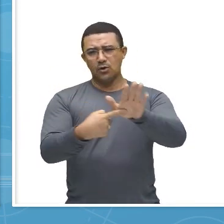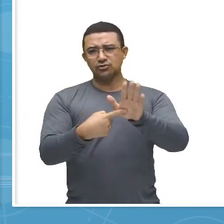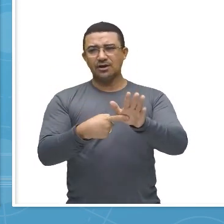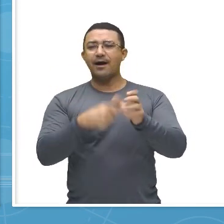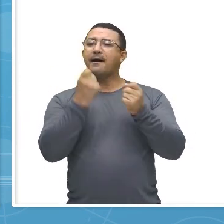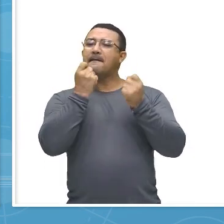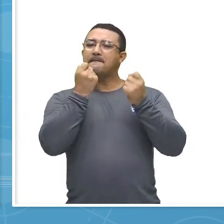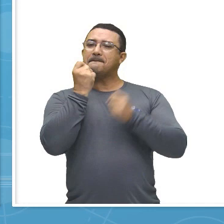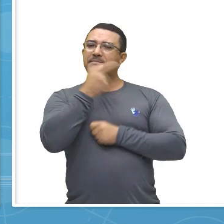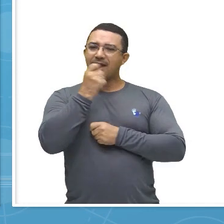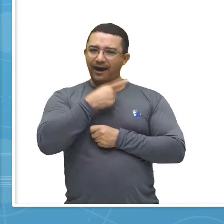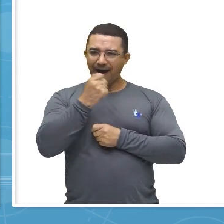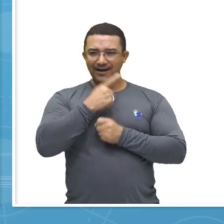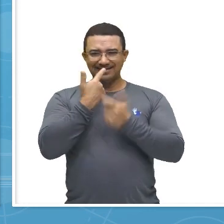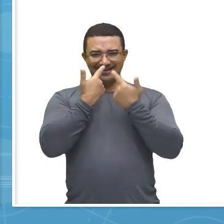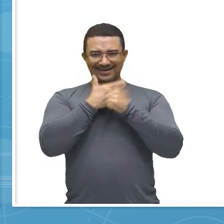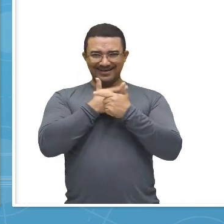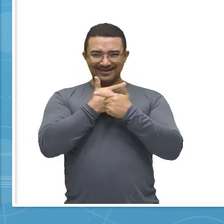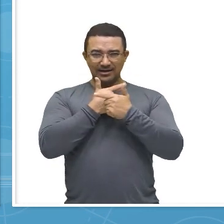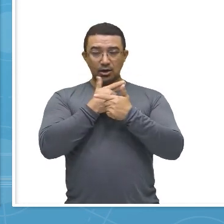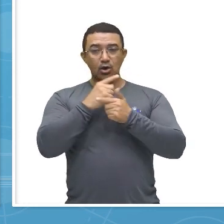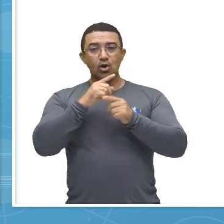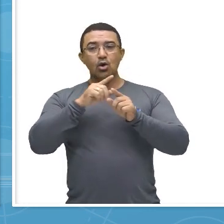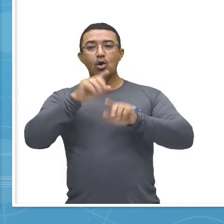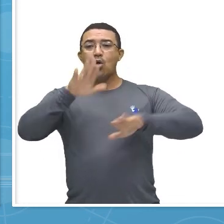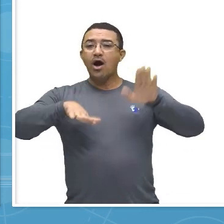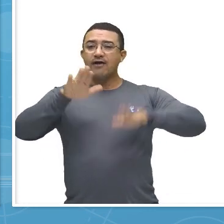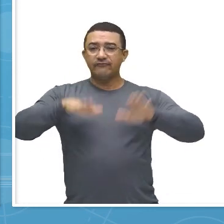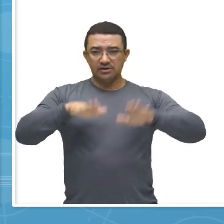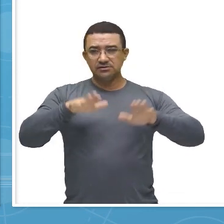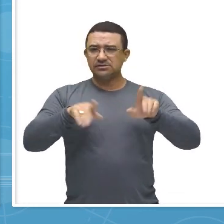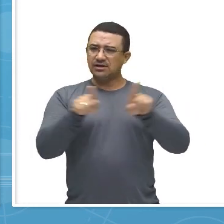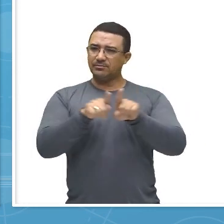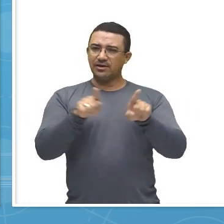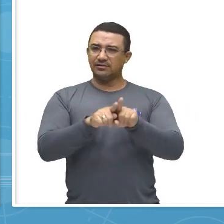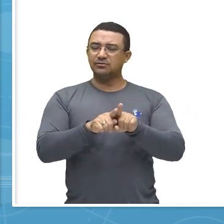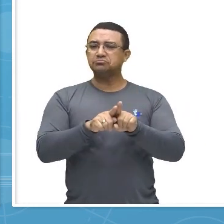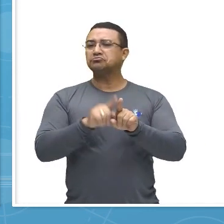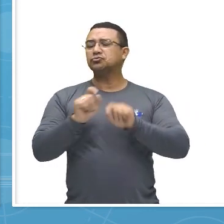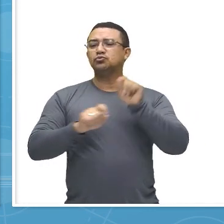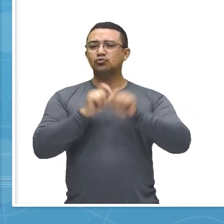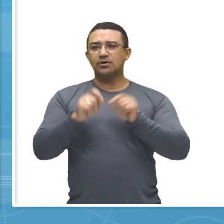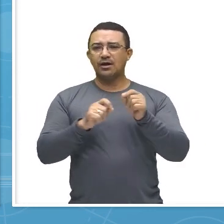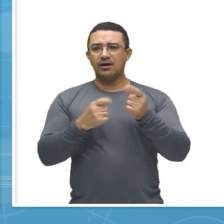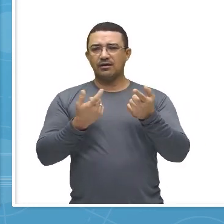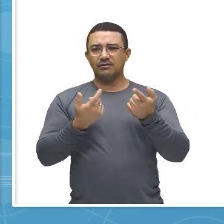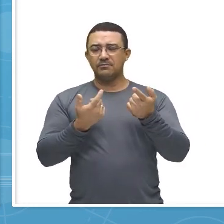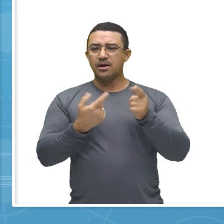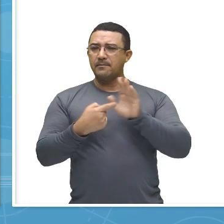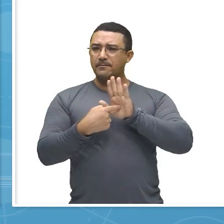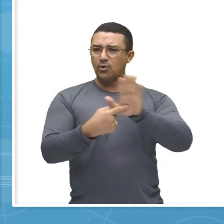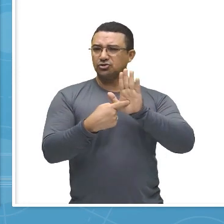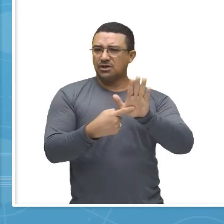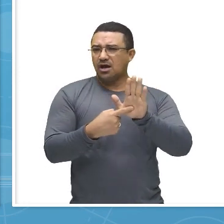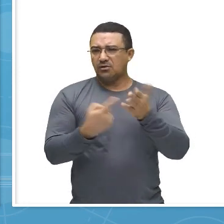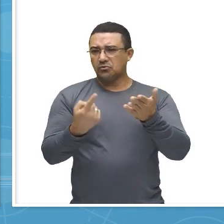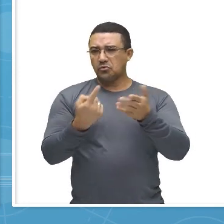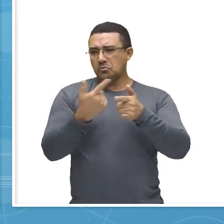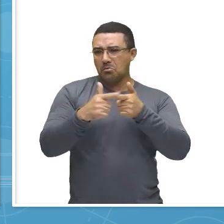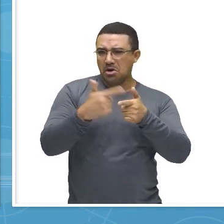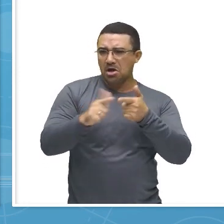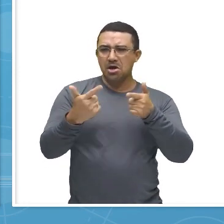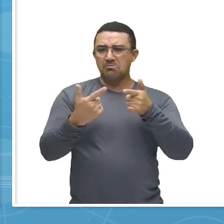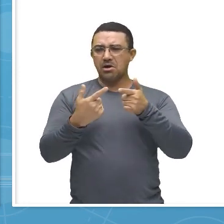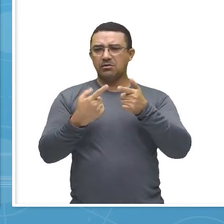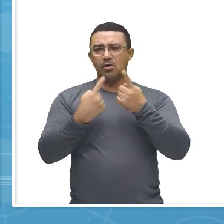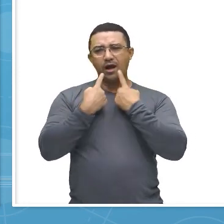com o objetivo de suscitar uma crítica. Muito bem, vamos falar um pouquinho mais à frente. Para interpretar-os é